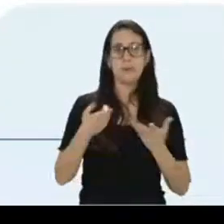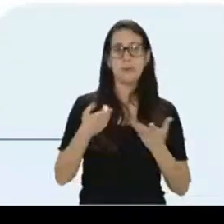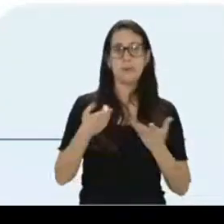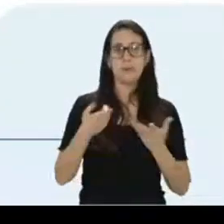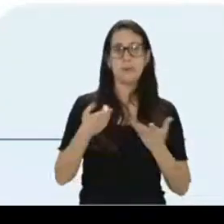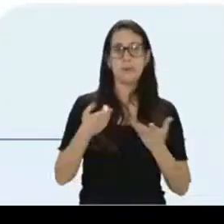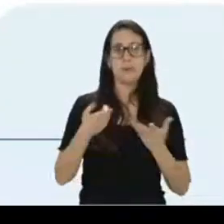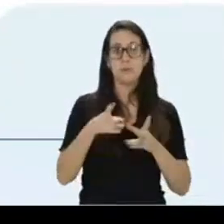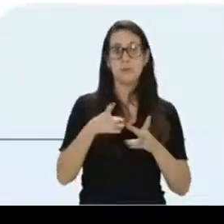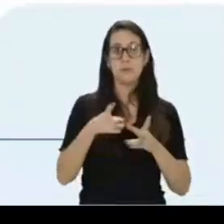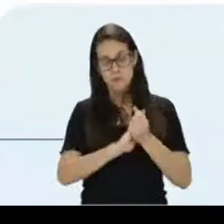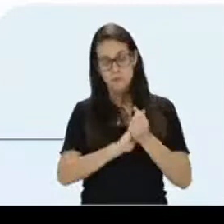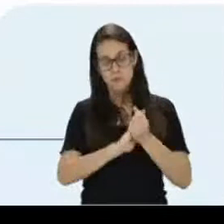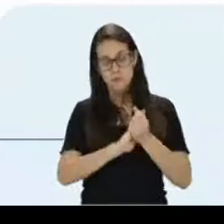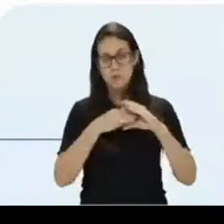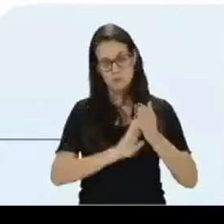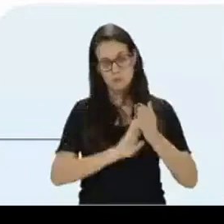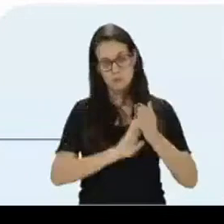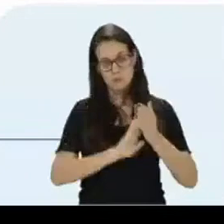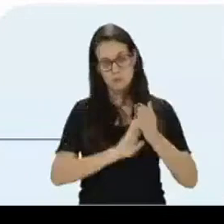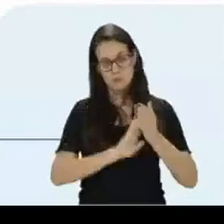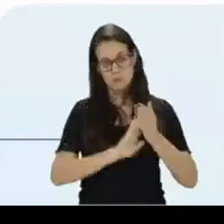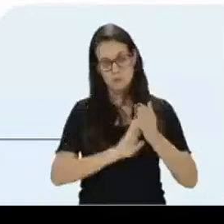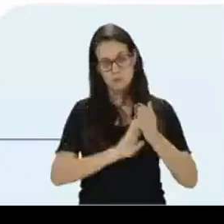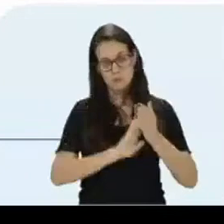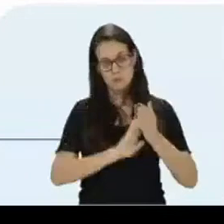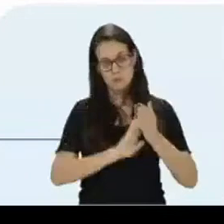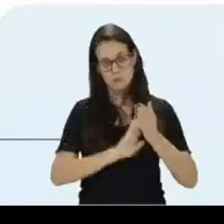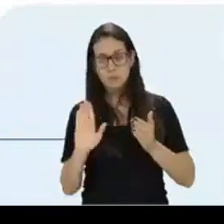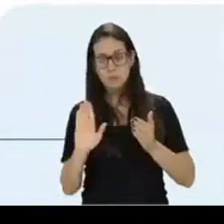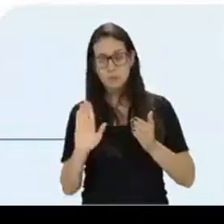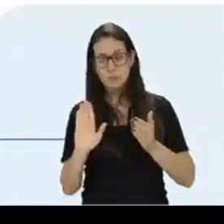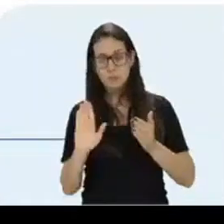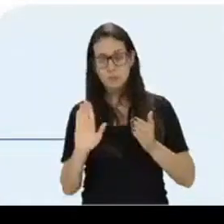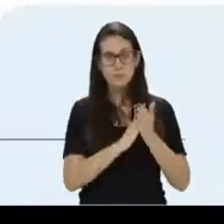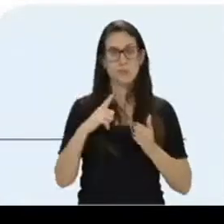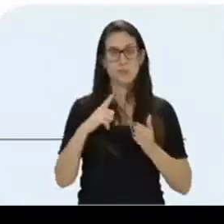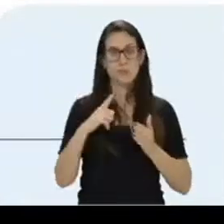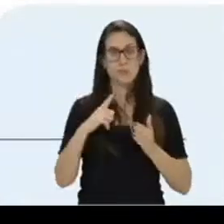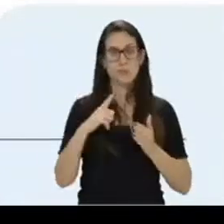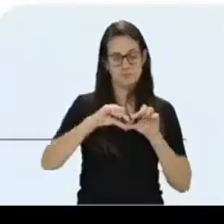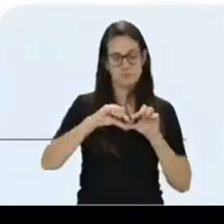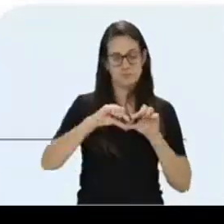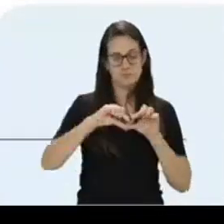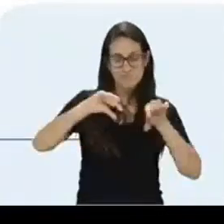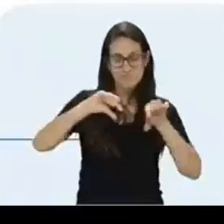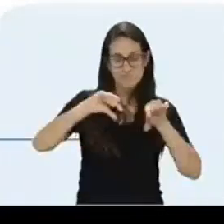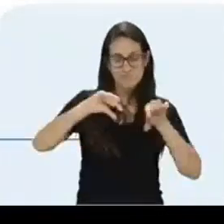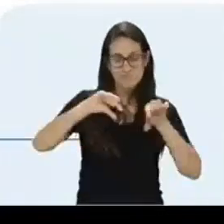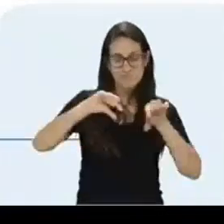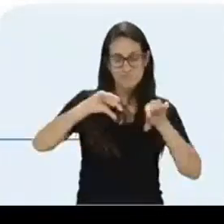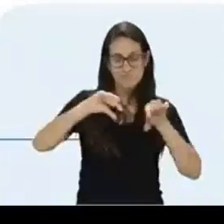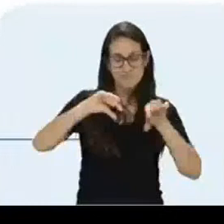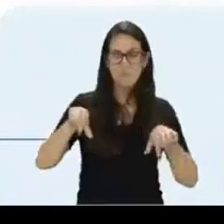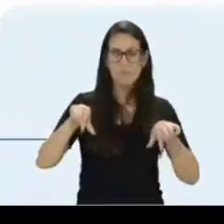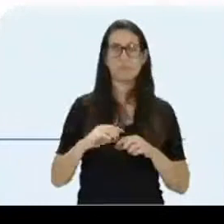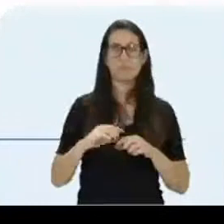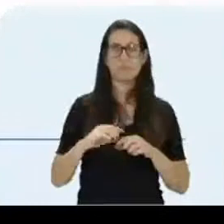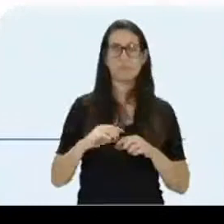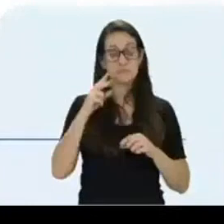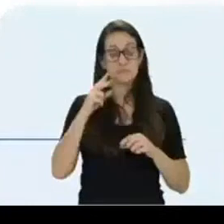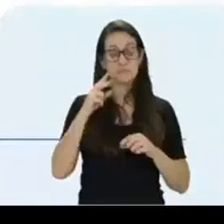da parede celular, nós temos uma lamela mais interna e uma outra que fica mais